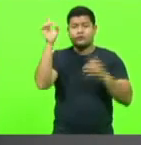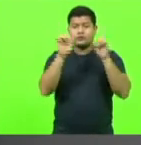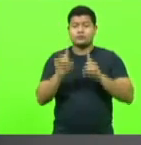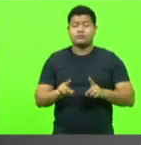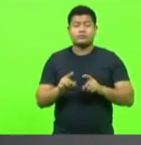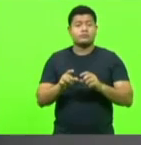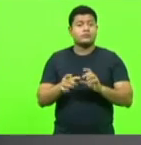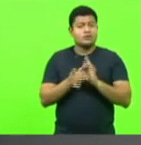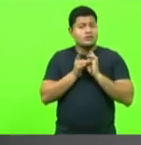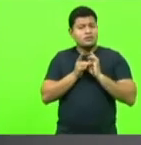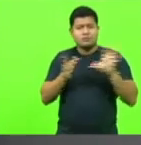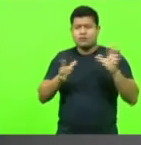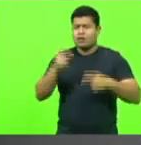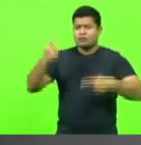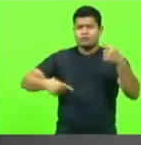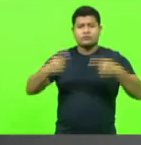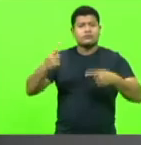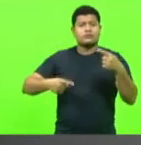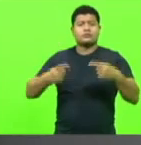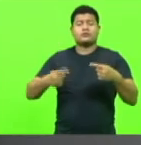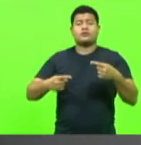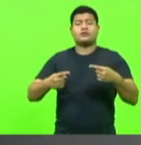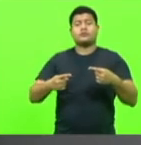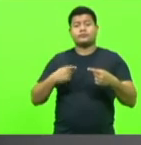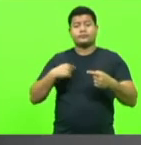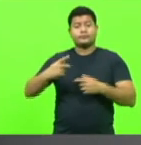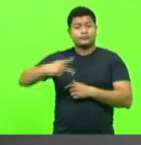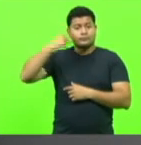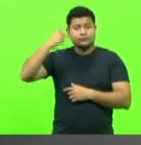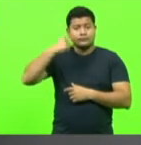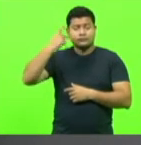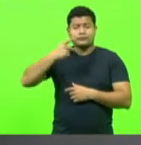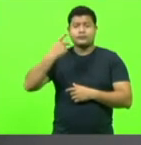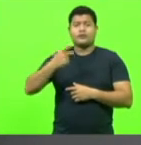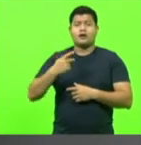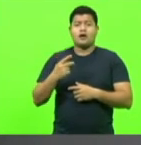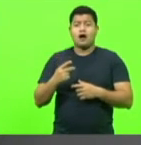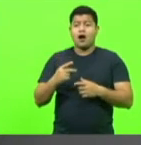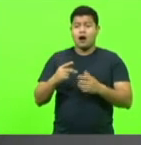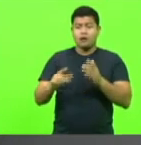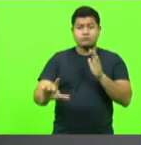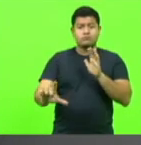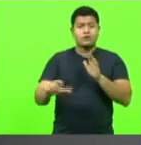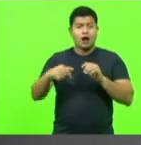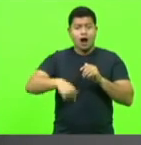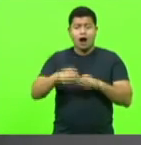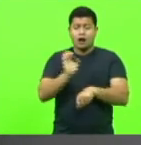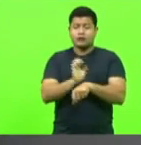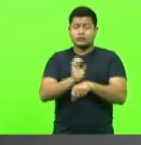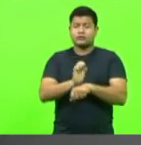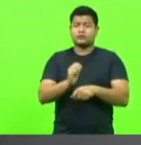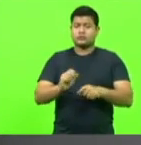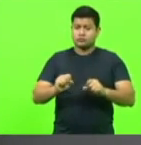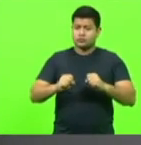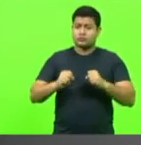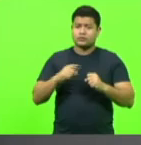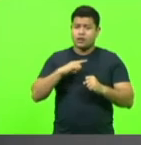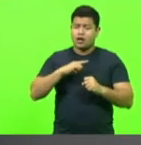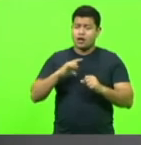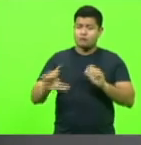para discutir e fazer com que as políticas públicas em nosso estado sejam efetivados